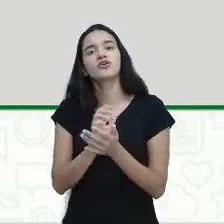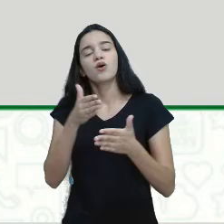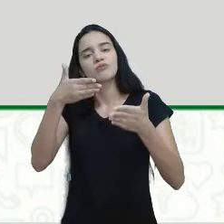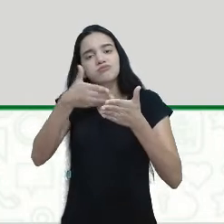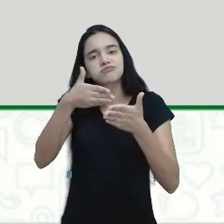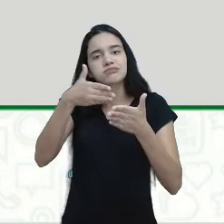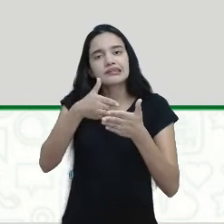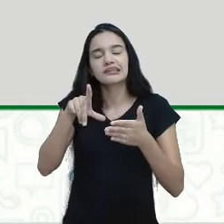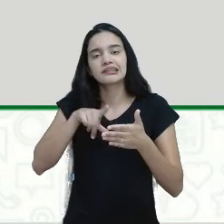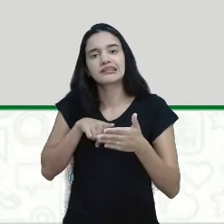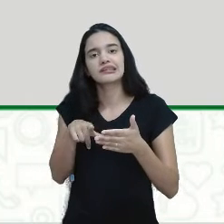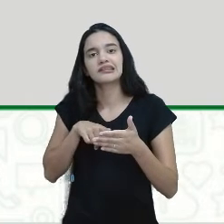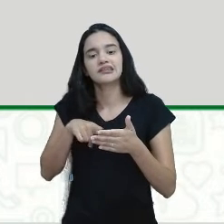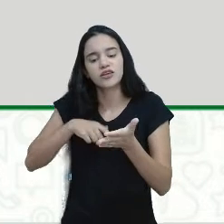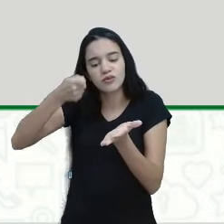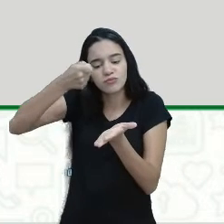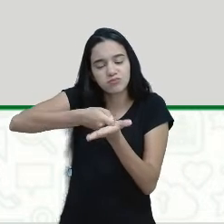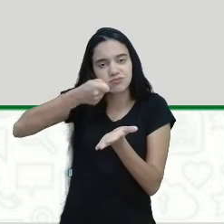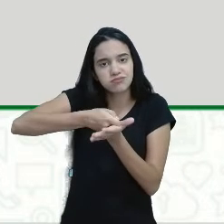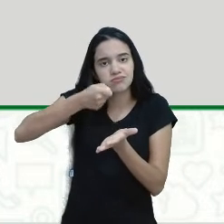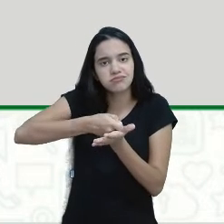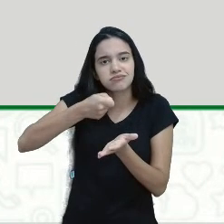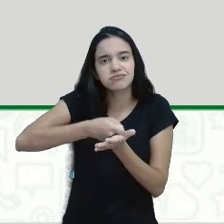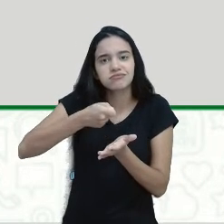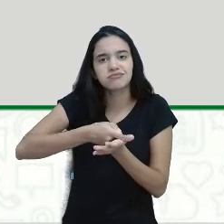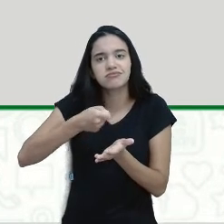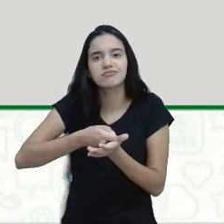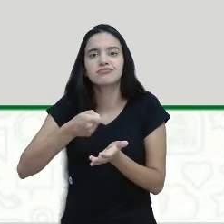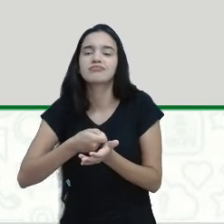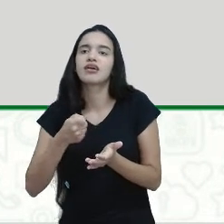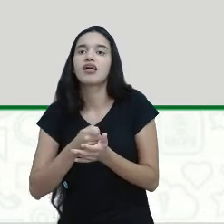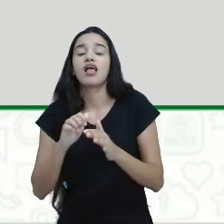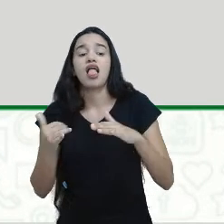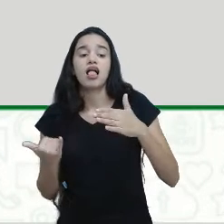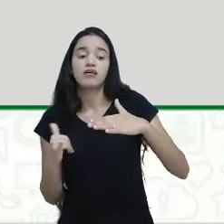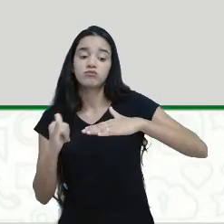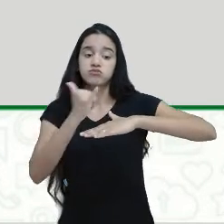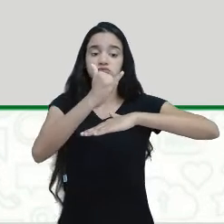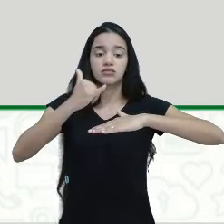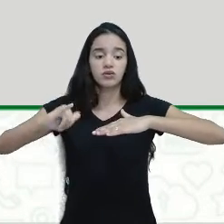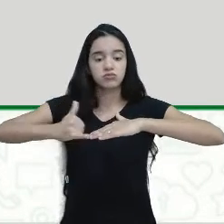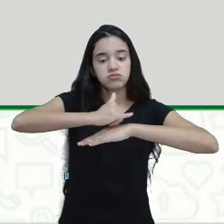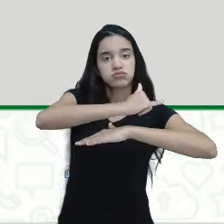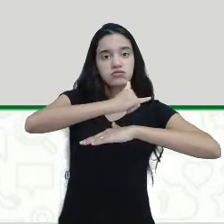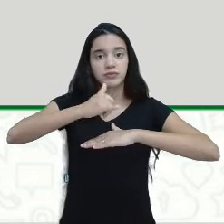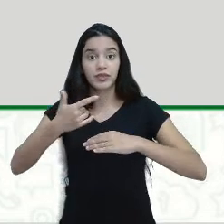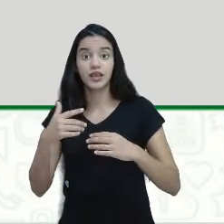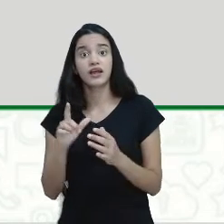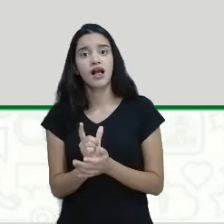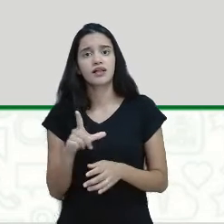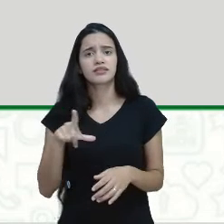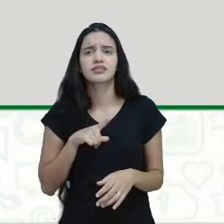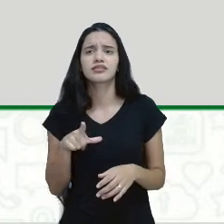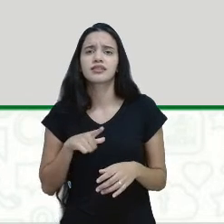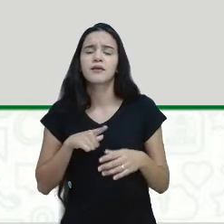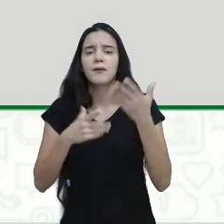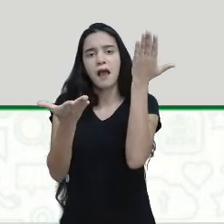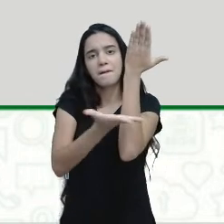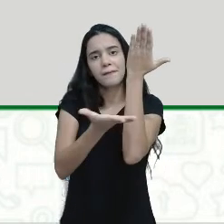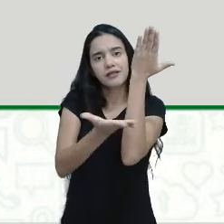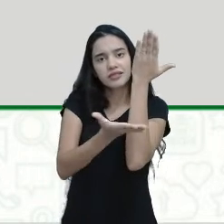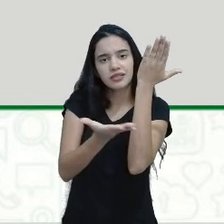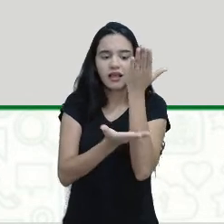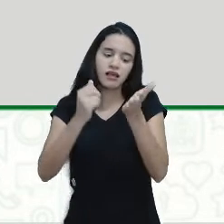que oferecem uma grande resistência à passagem da corrente elétrica. Nós temos a madeira, a borracha,